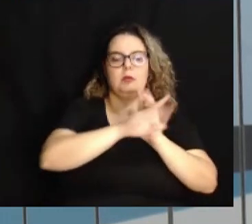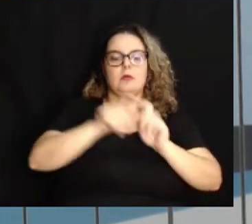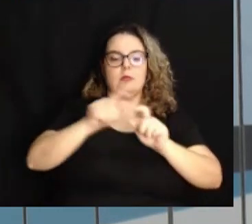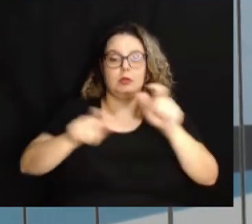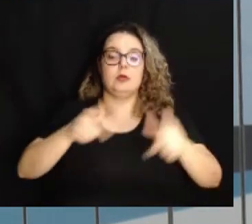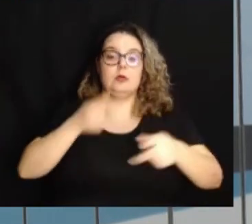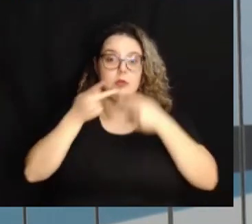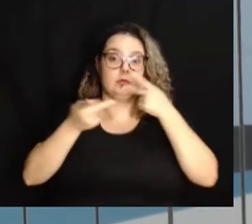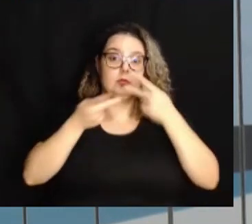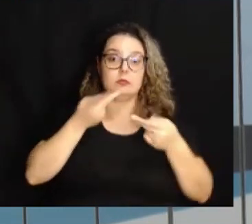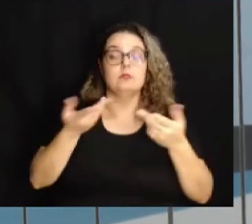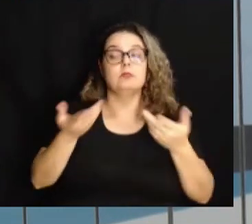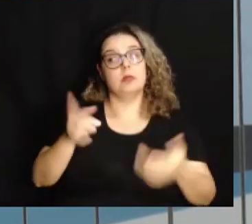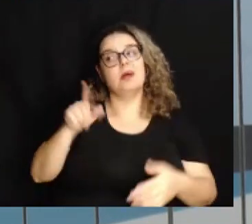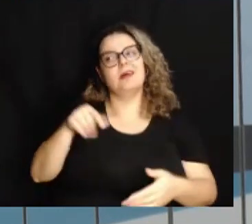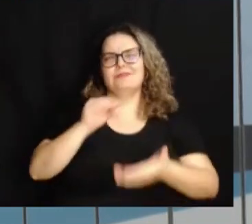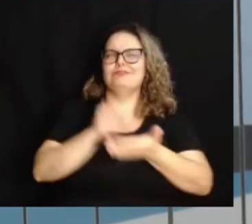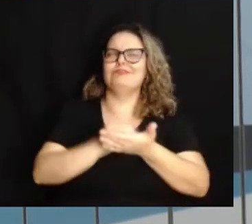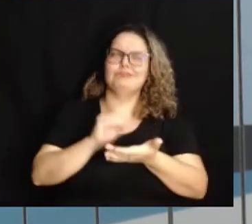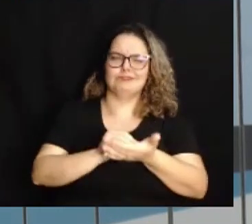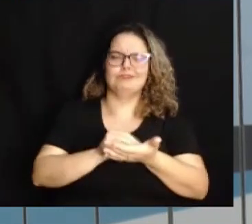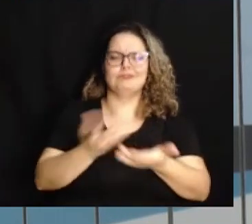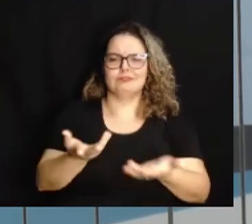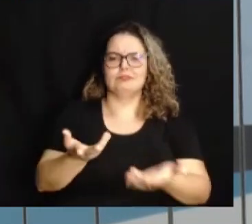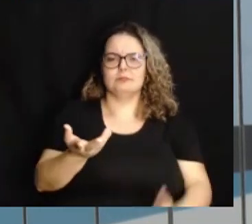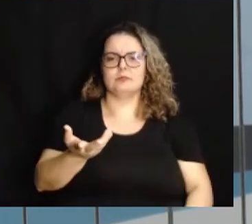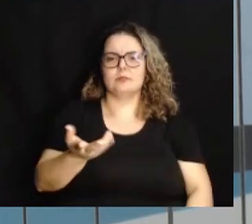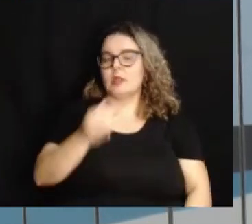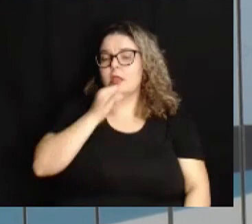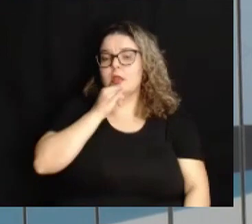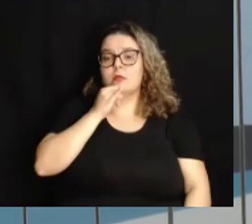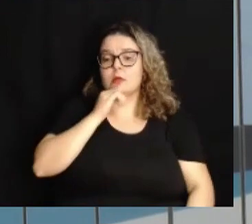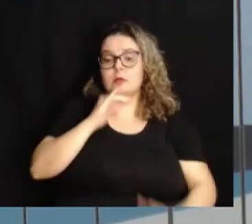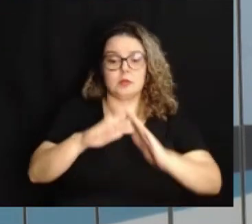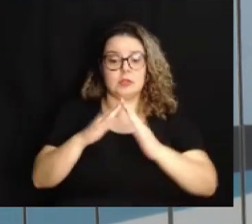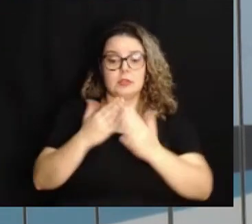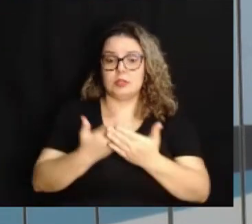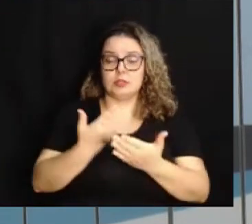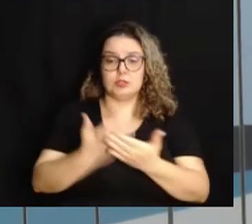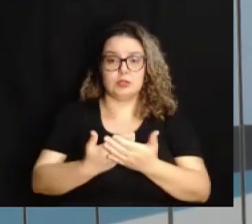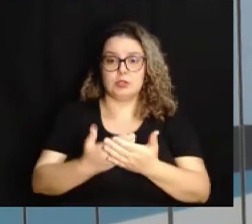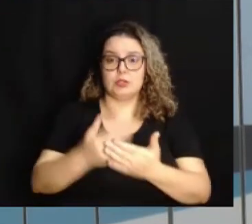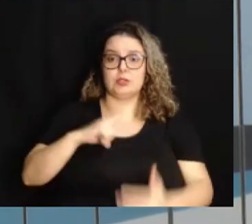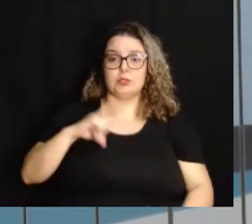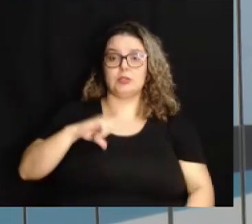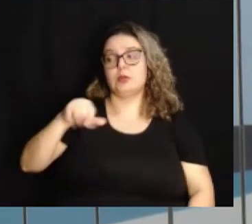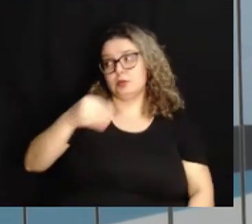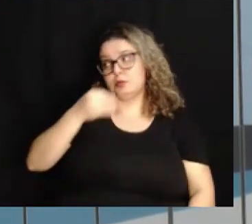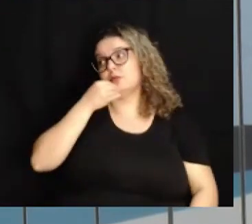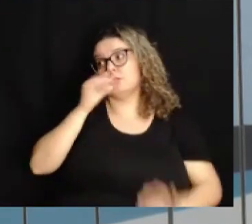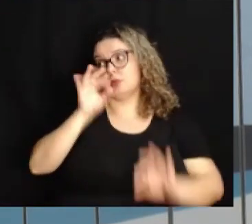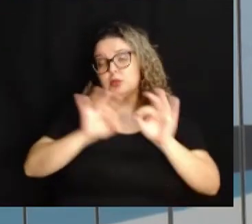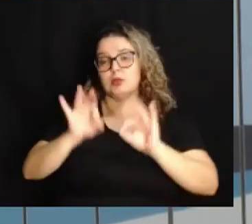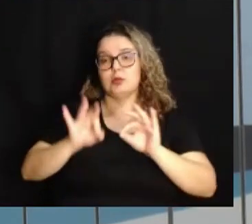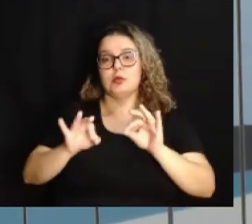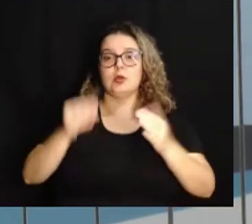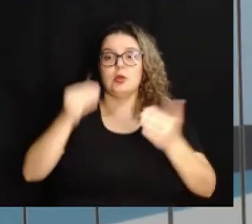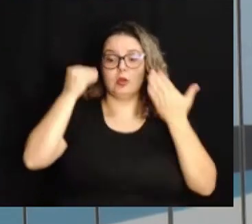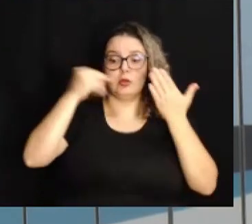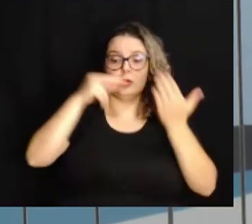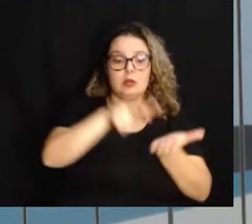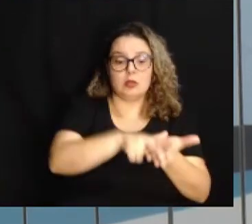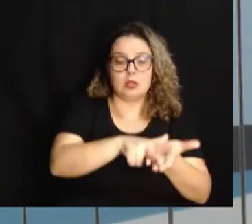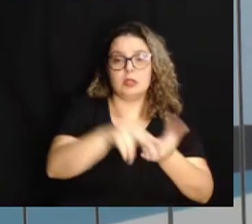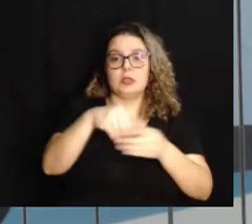um desfalque. Inclusive até, por exemplo, nas escolas, né, eu tenho a oportunidade de ter um projeto chamado Psicanálise nas Escolas, que é escolas do